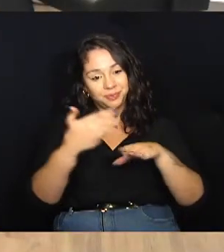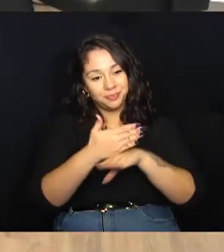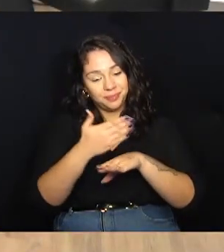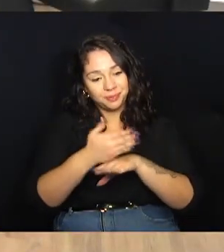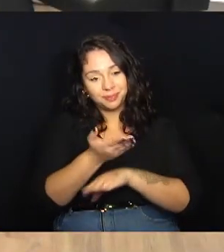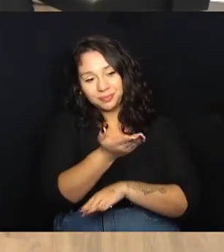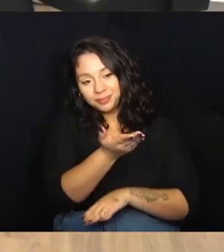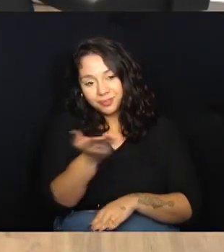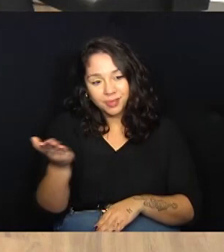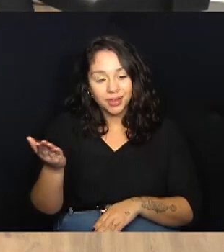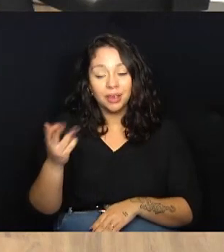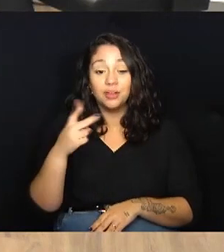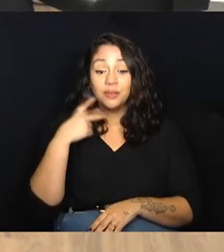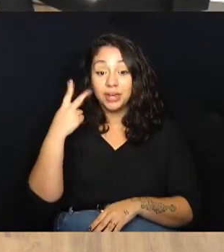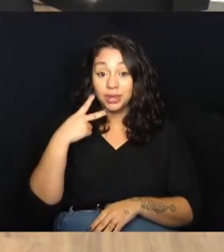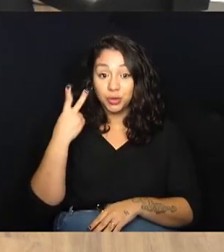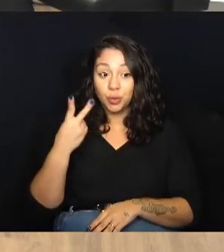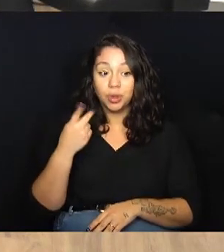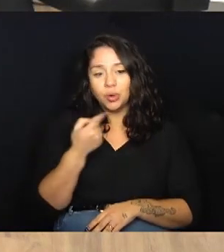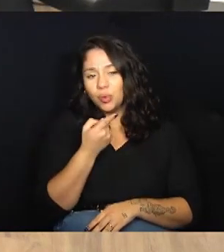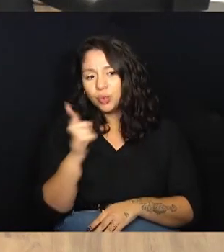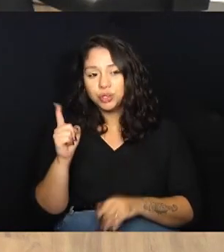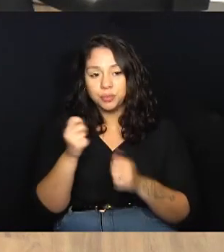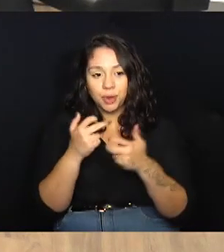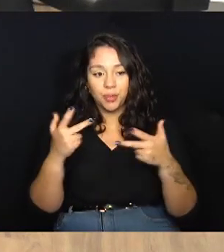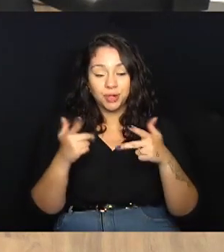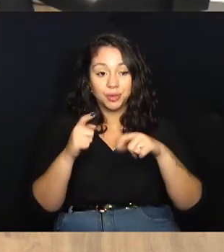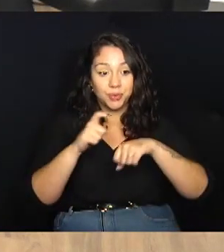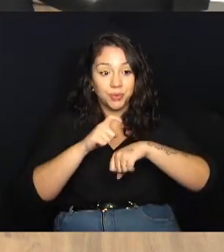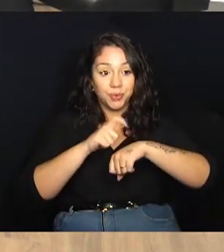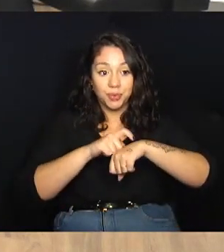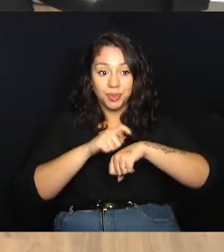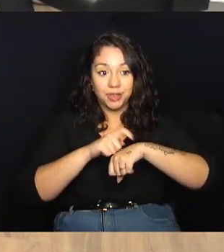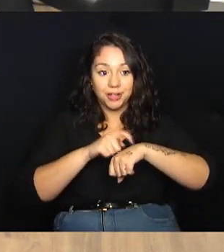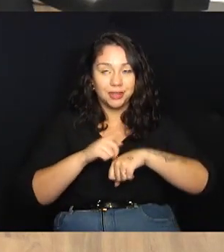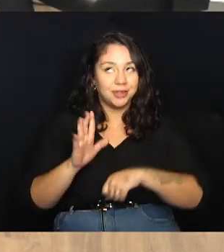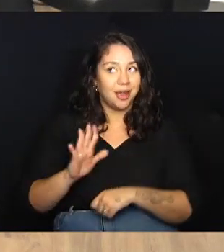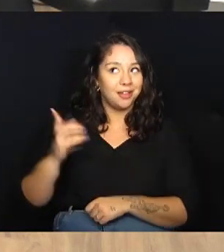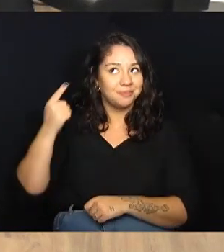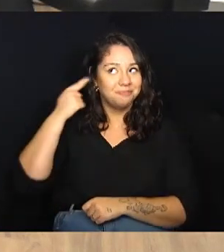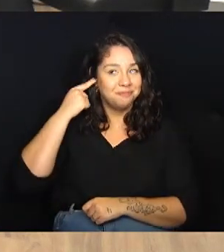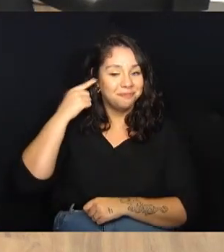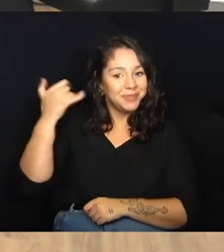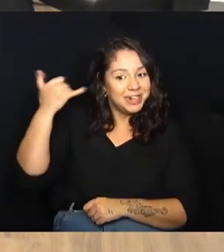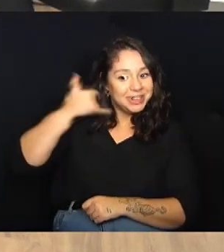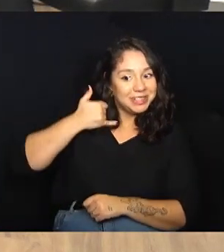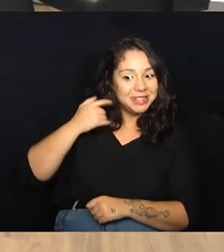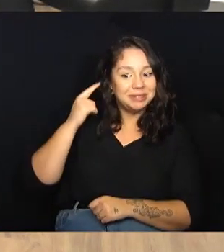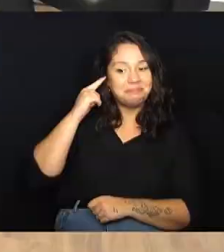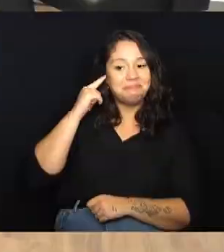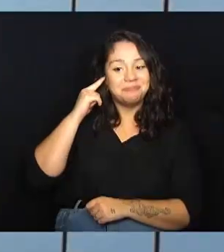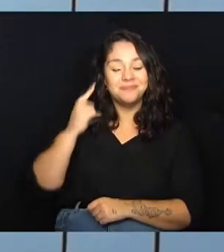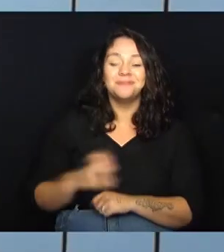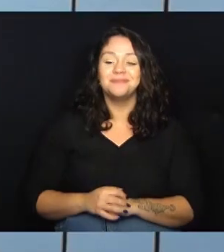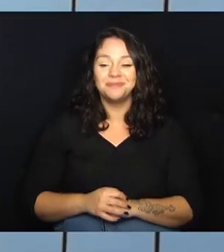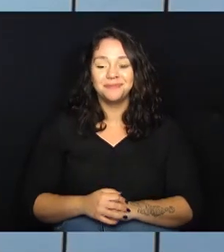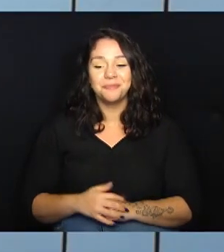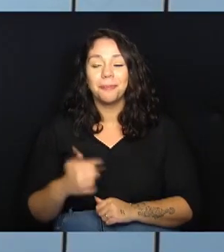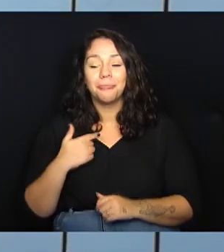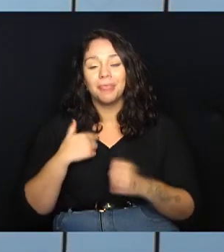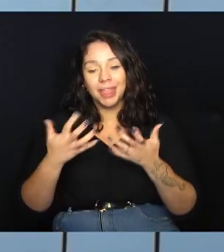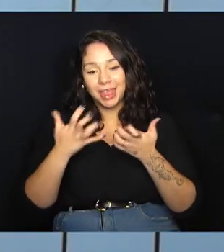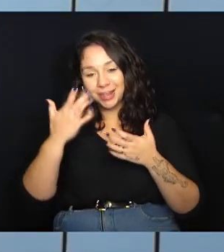vocês. Vereadora, uma última palavrinha, o nosso tempo já esgotou, já estão falando aqui para mim. Eu quero agradecer mais